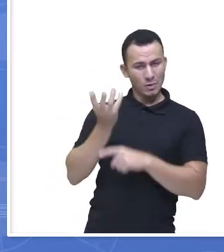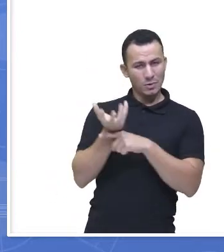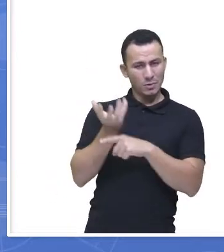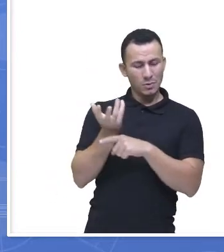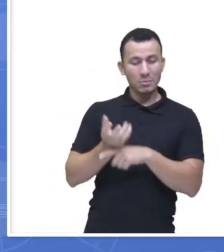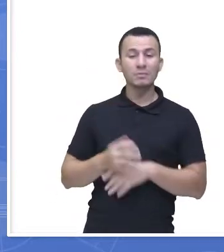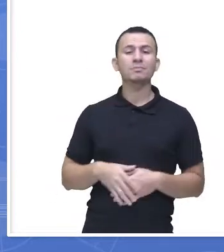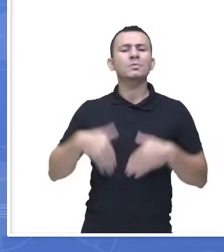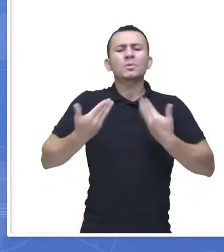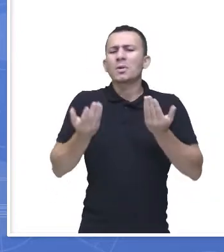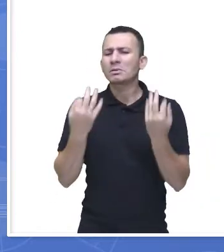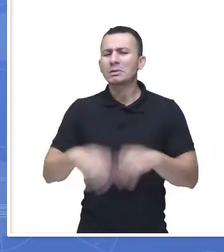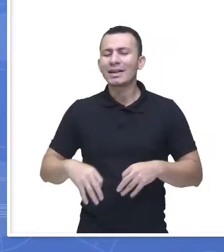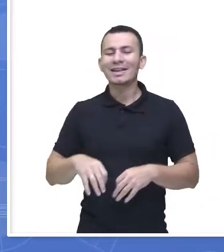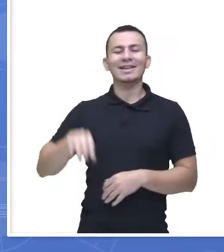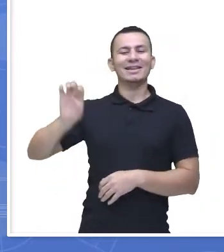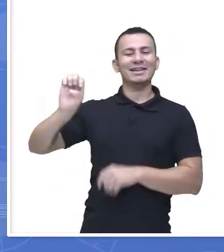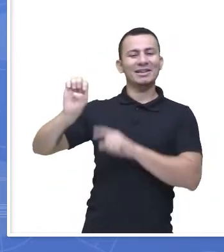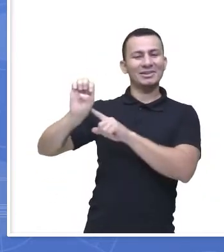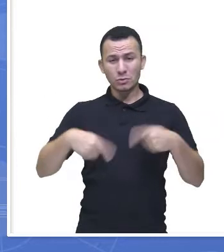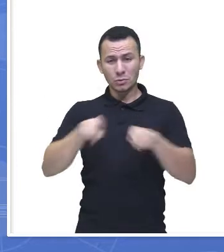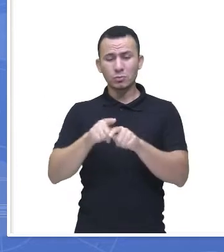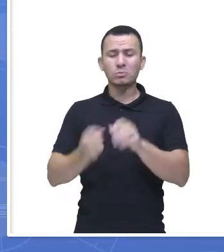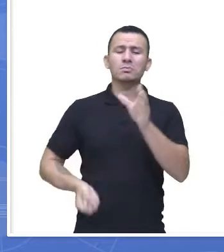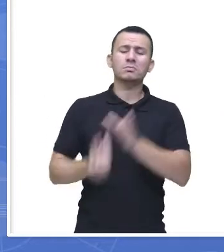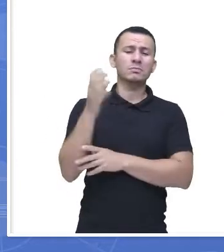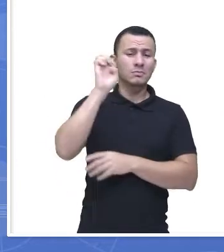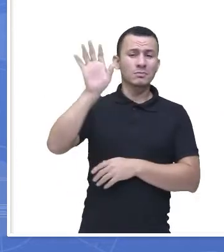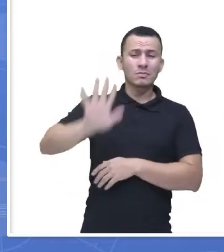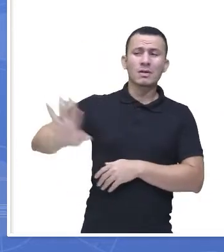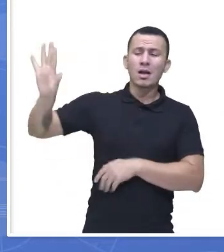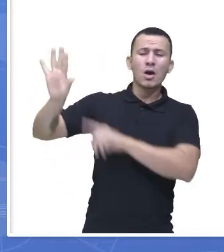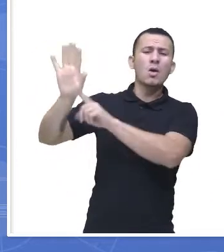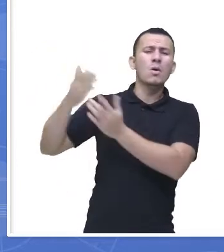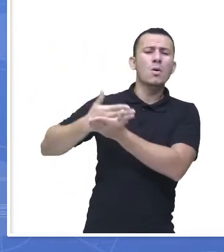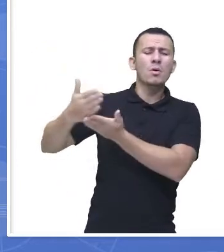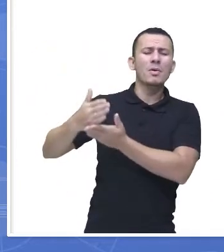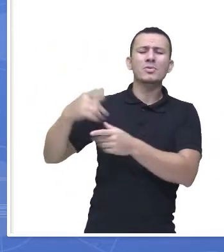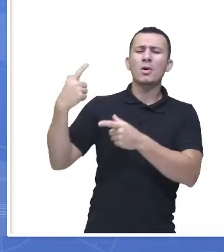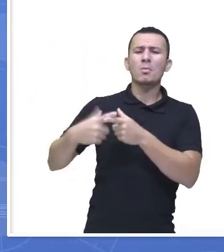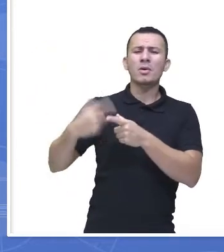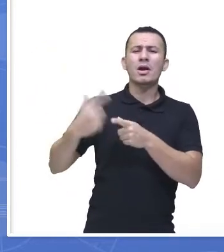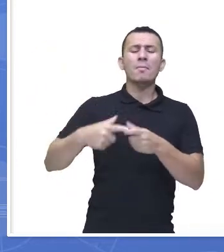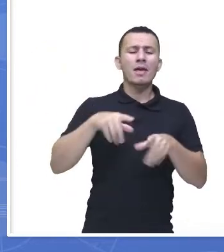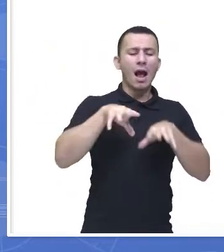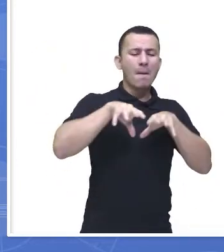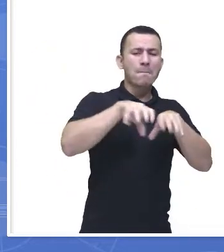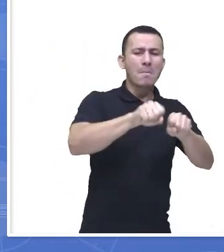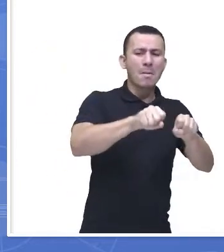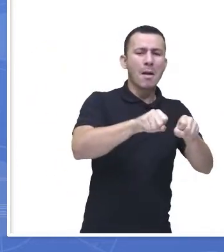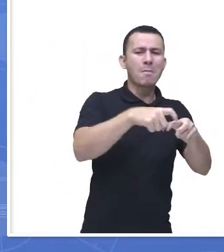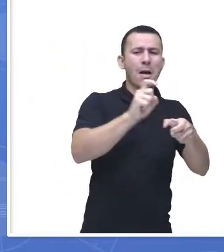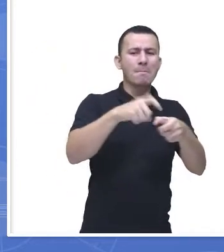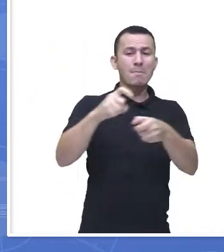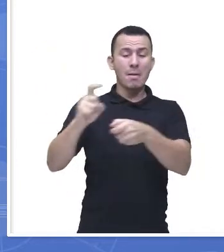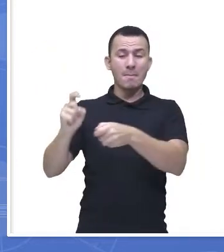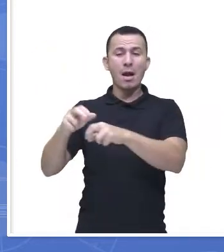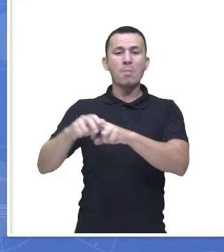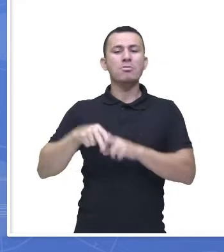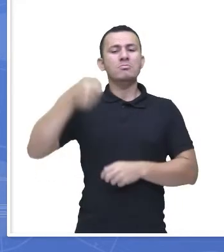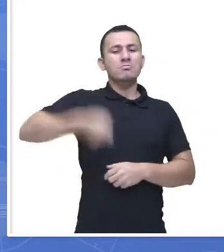E. A Bárbara enviou para a gente que a letra correta é a letra B também. A Alice